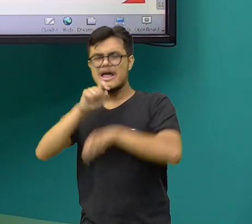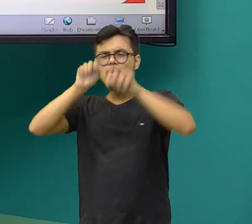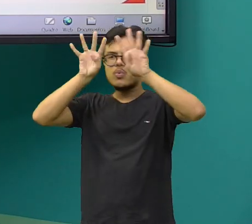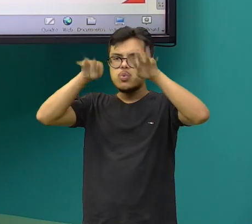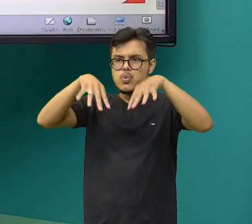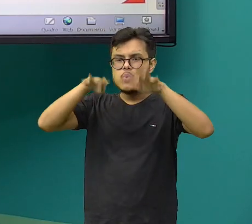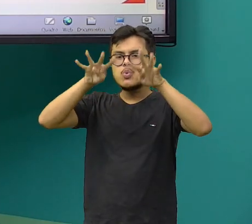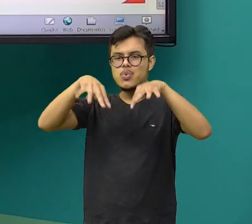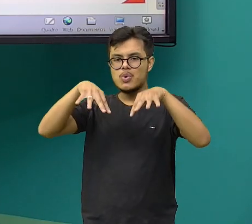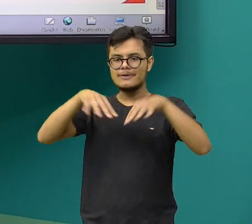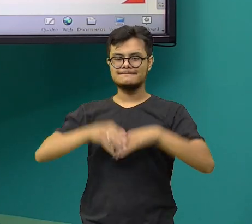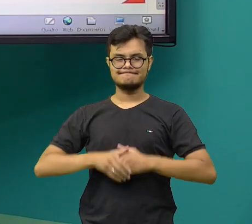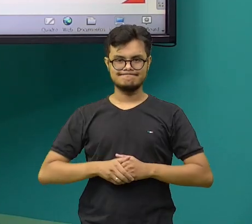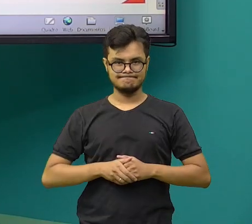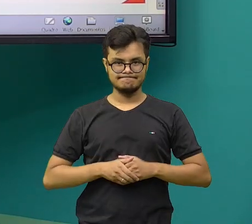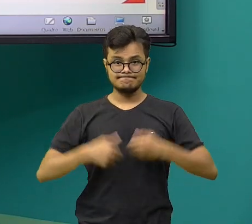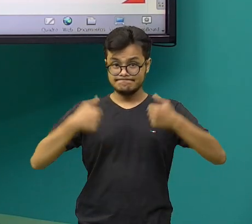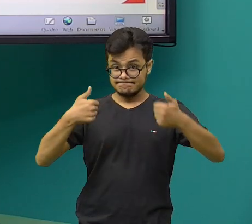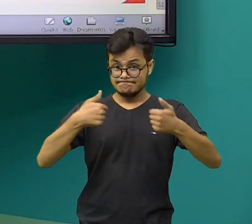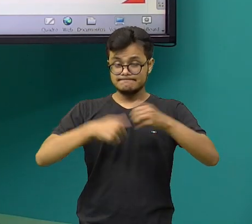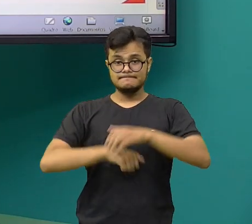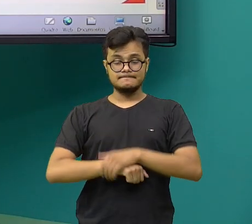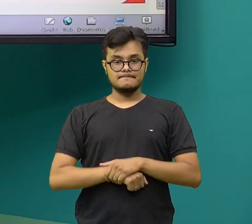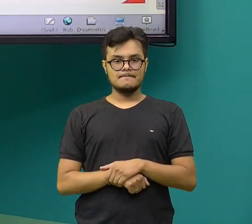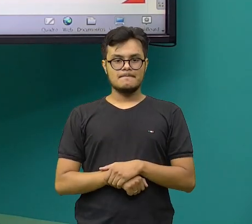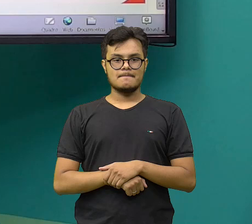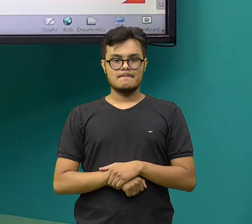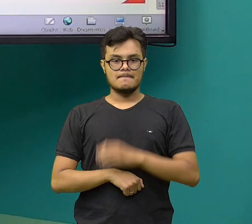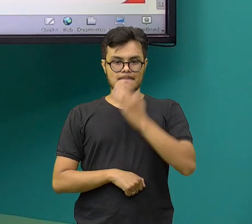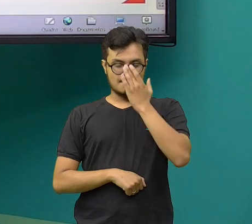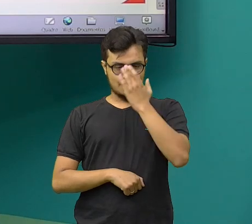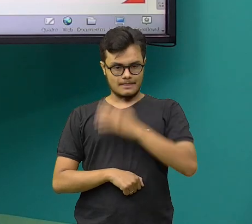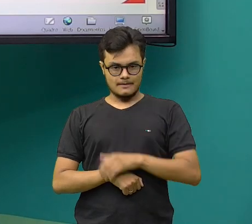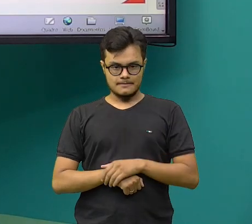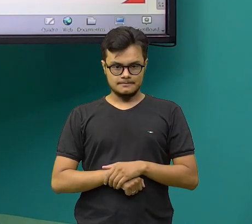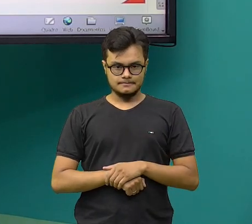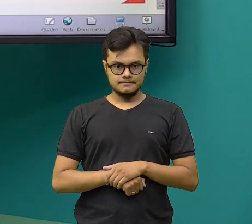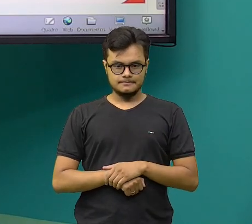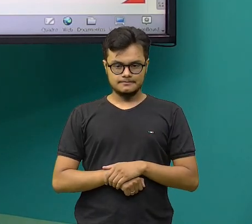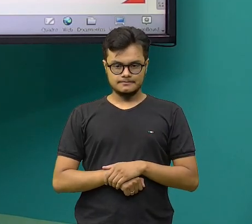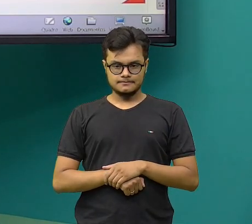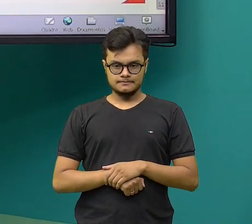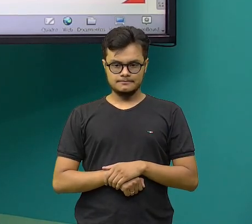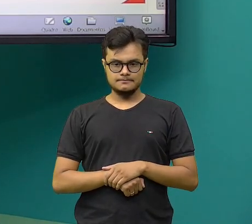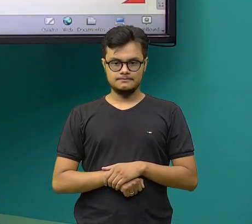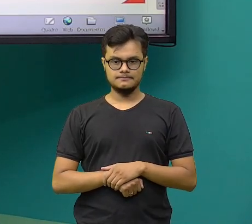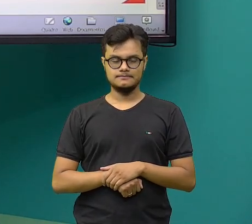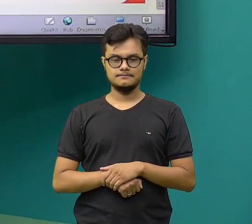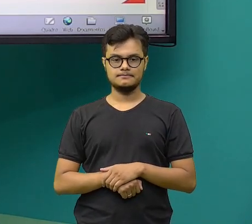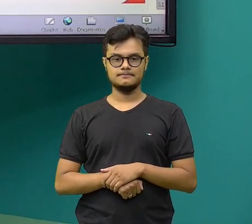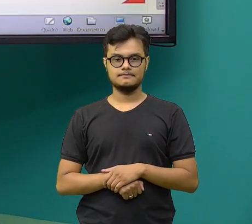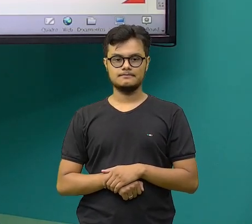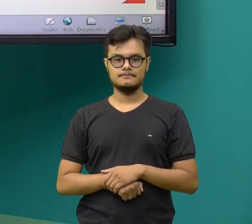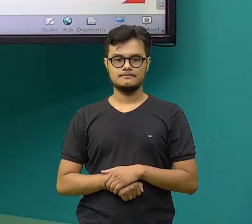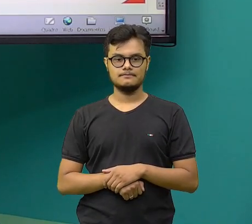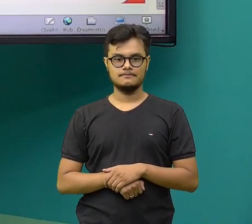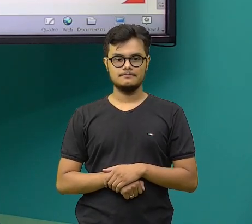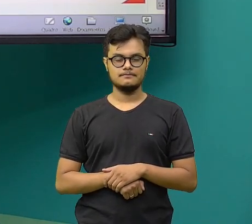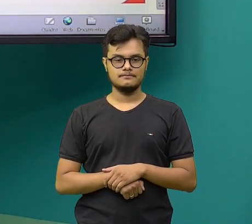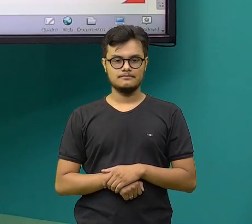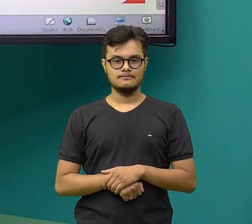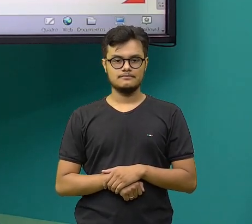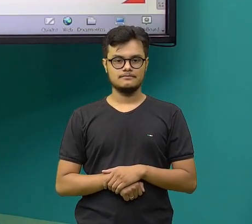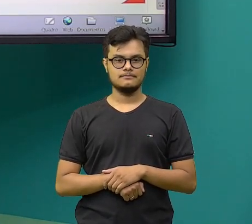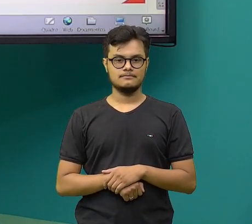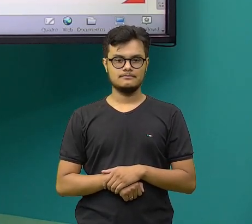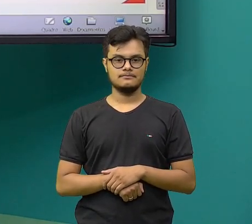caso agora da fonte fria, em direção à fonte quente. Eu estou tirando o calor de dentro de um quarto para o lado de fora, por